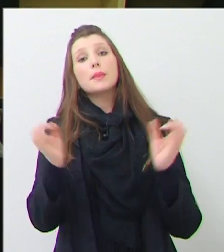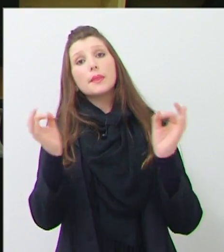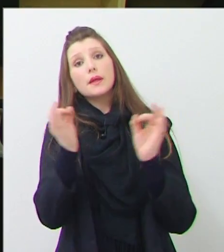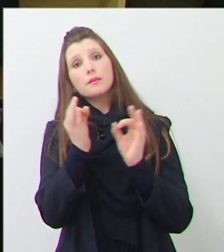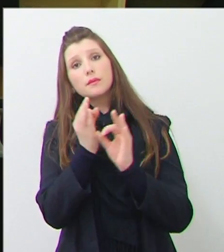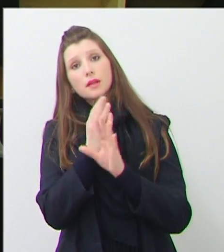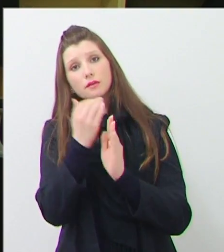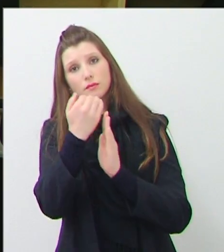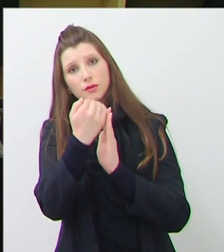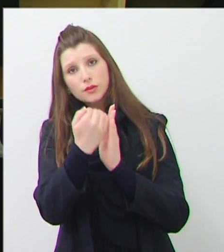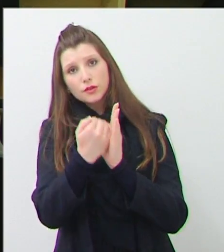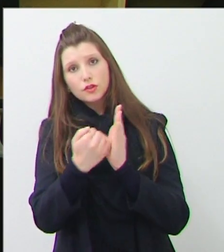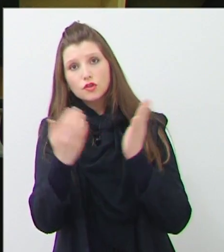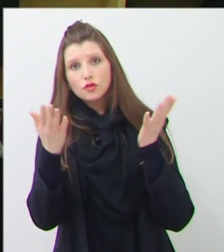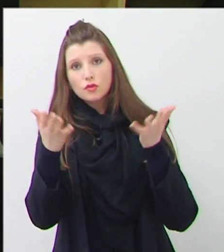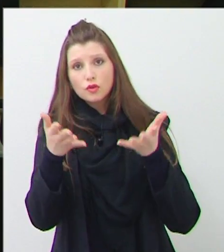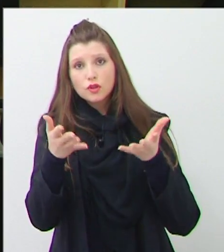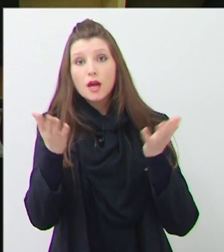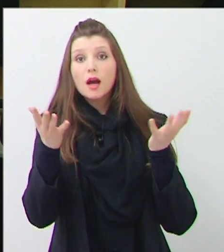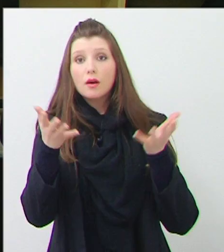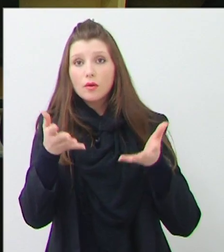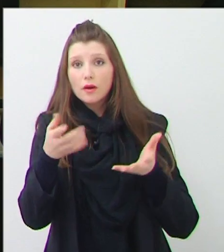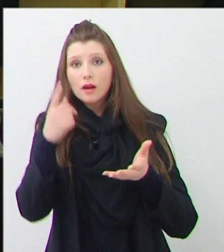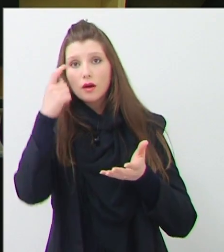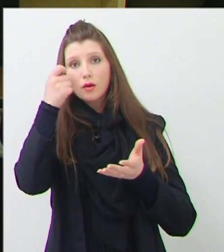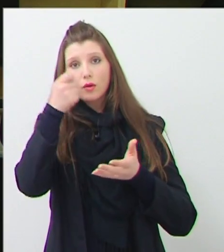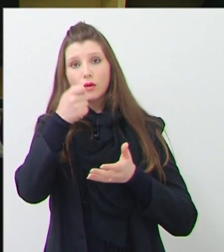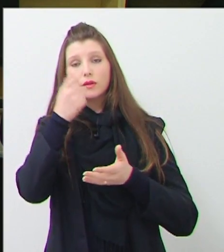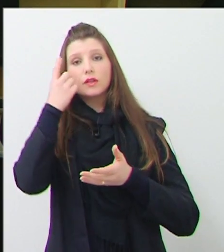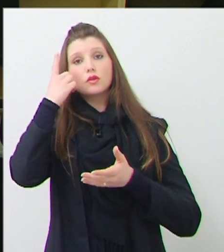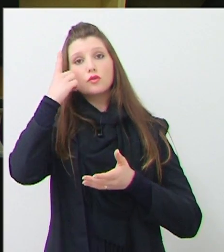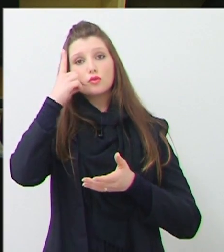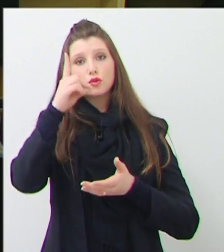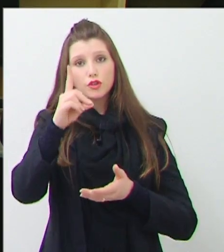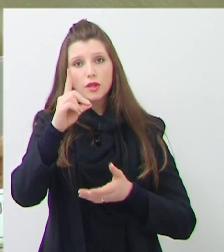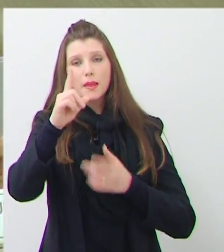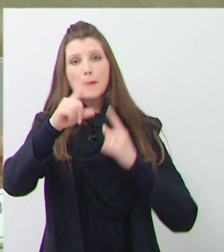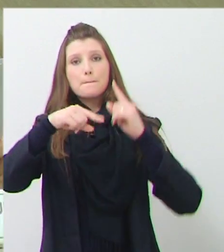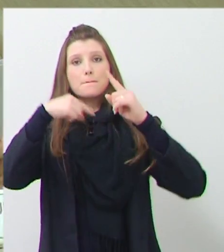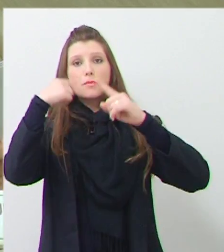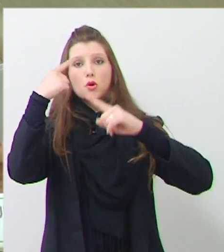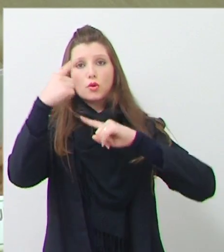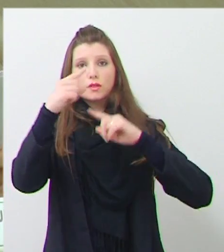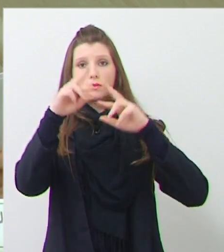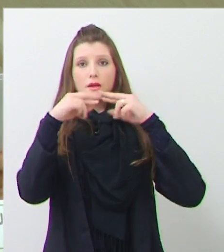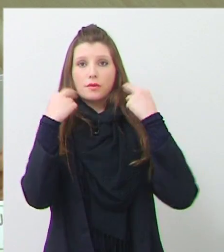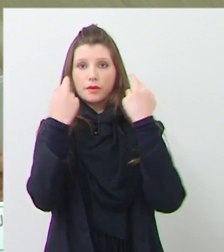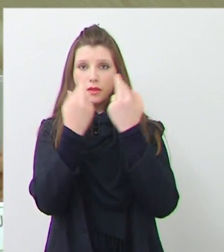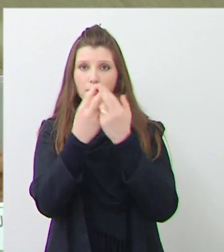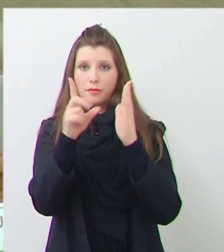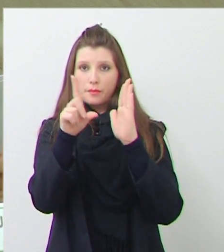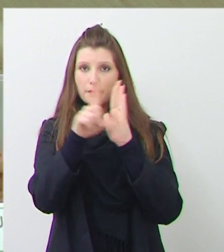Terminado o grande expediente, passamos para a ordem do dia. Ordem do dia da próxima sessão, PL